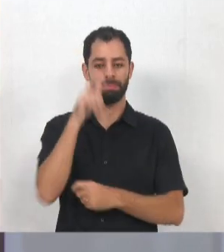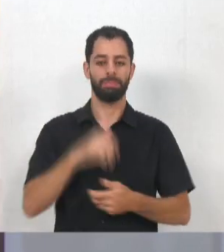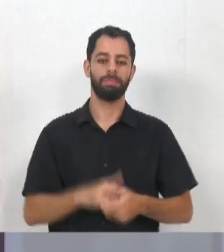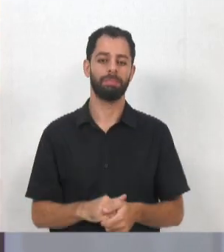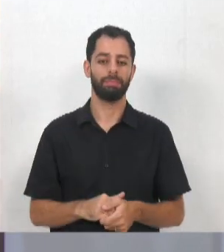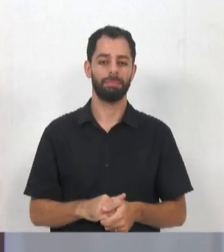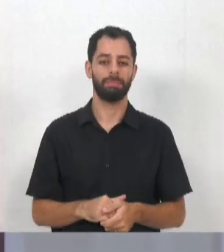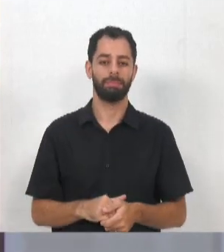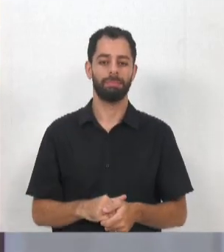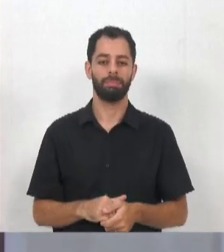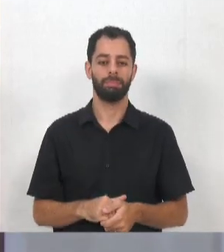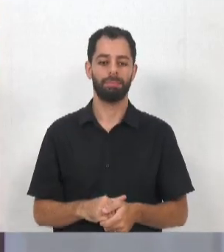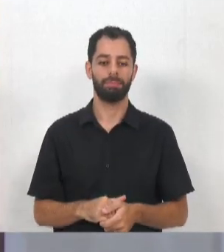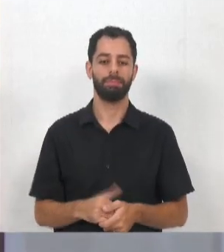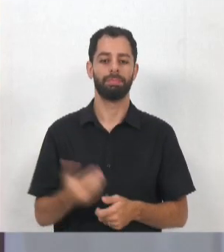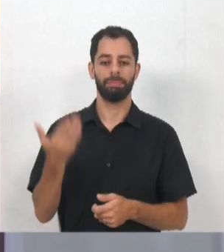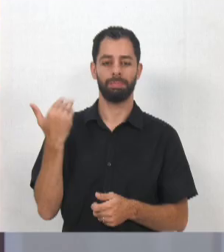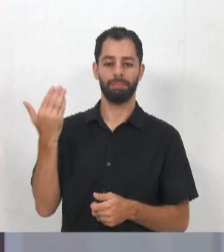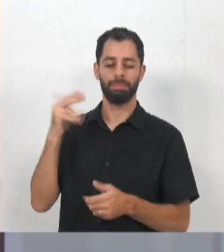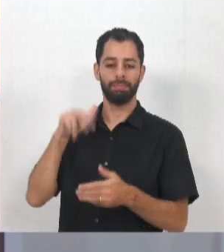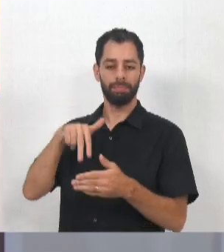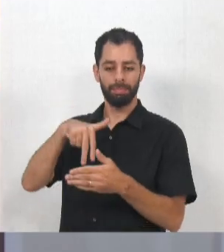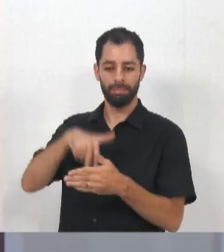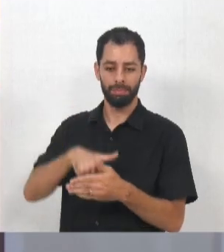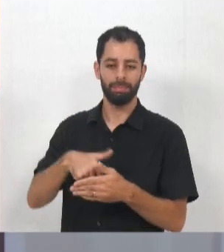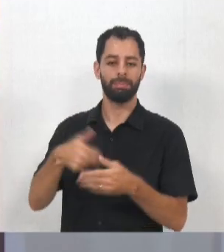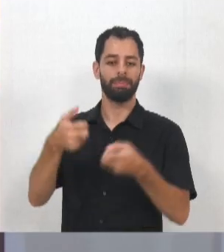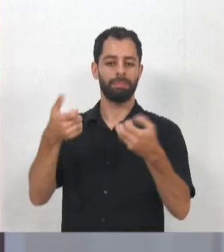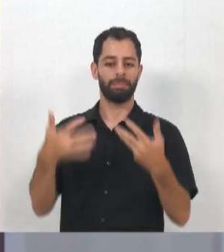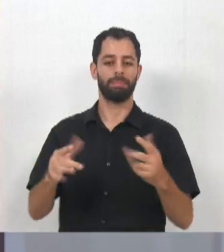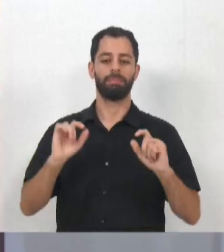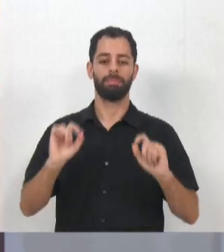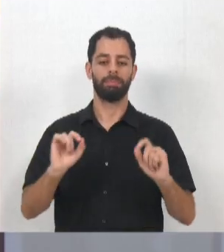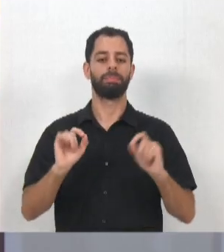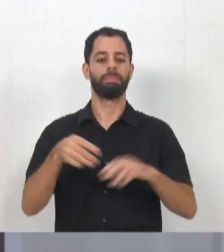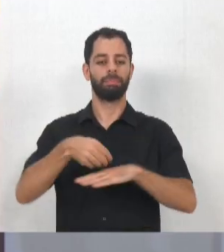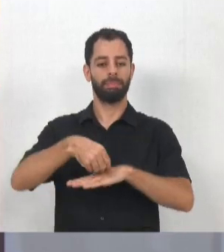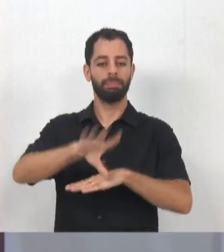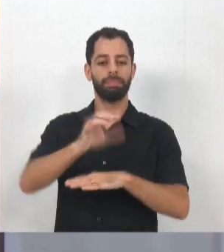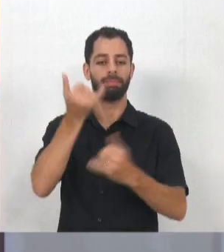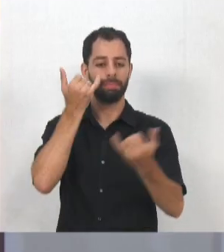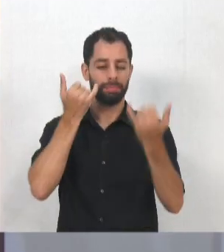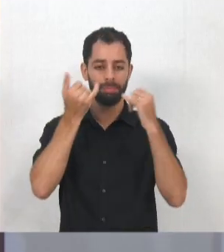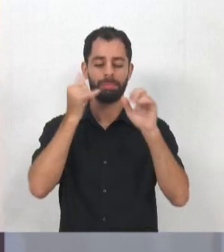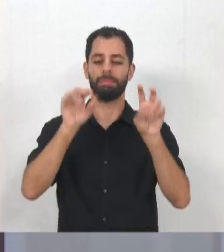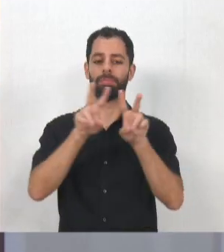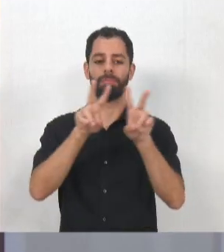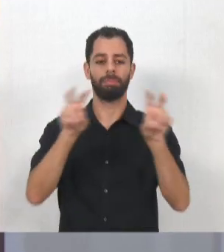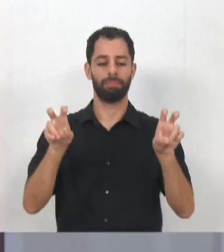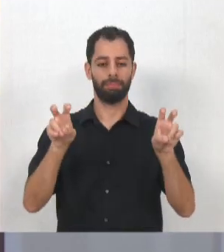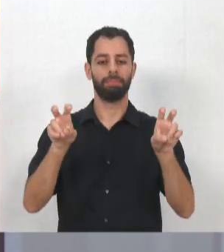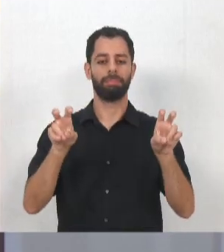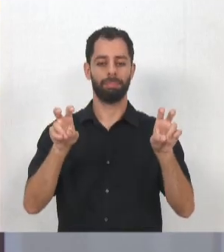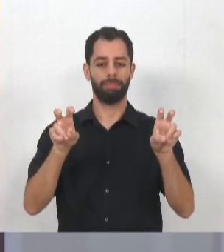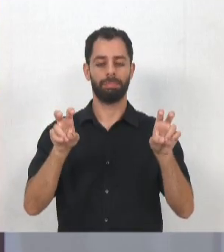última fala aqui na tribuna, eu havia comentado que eu iria trazer dados e temas sobre um tema